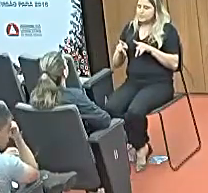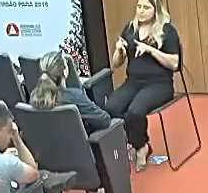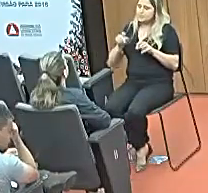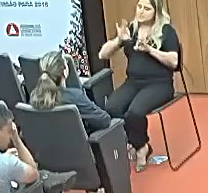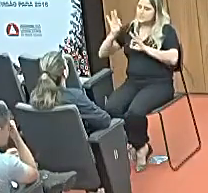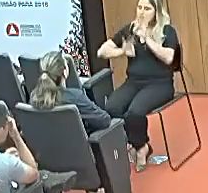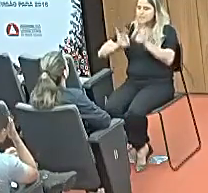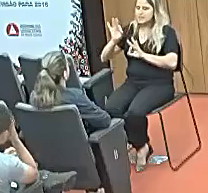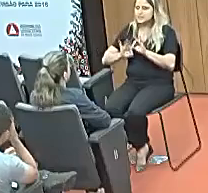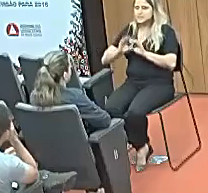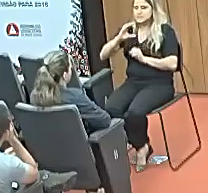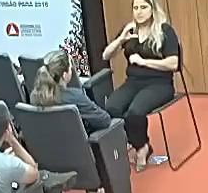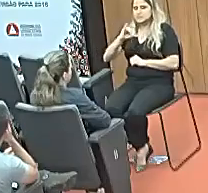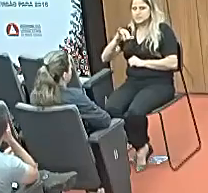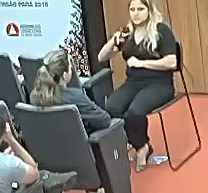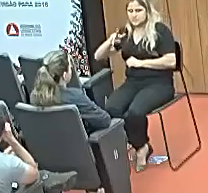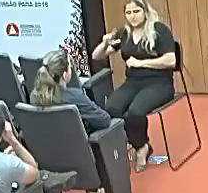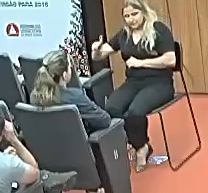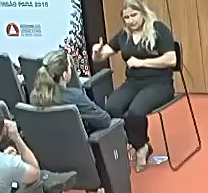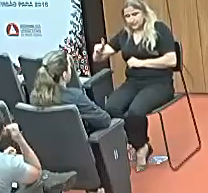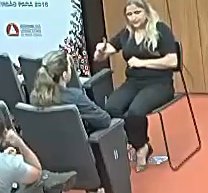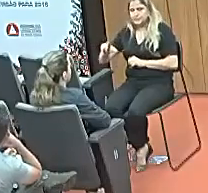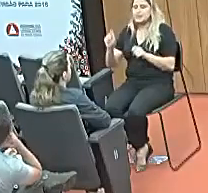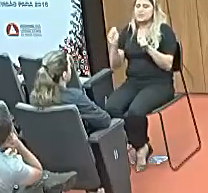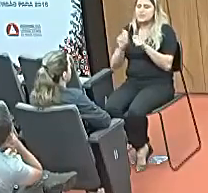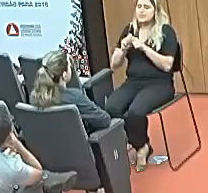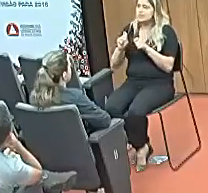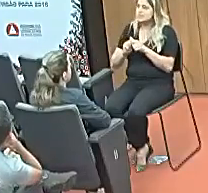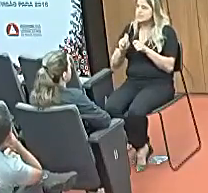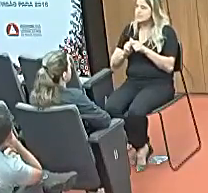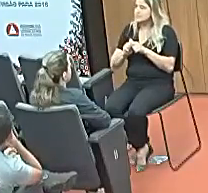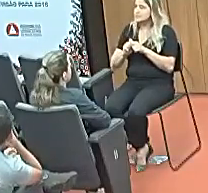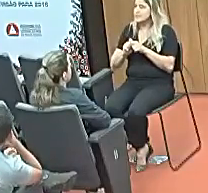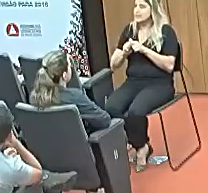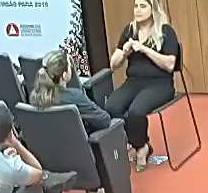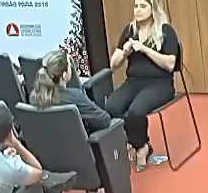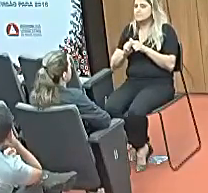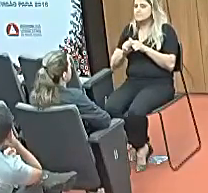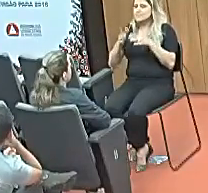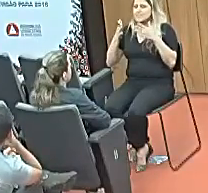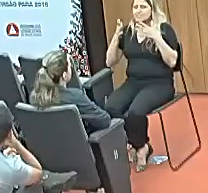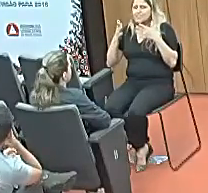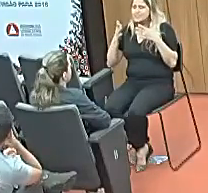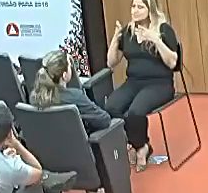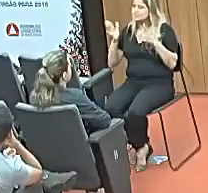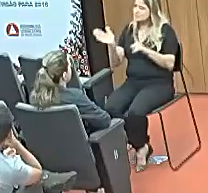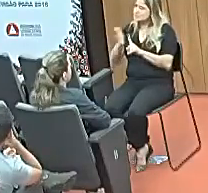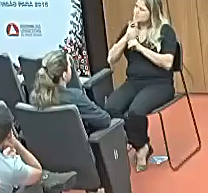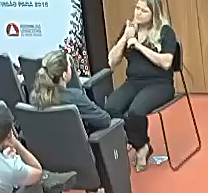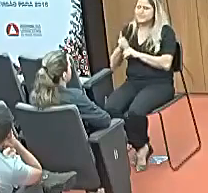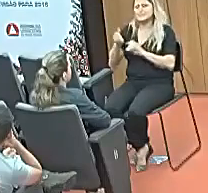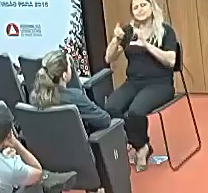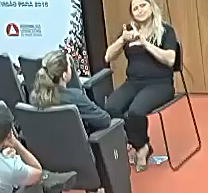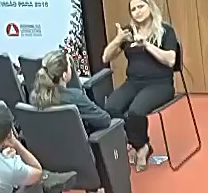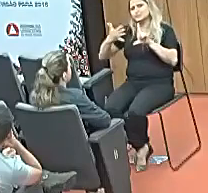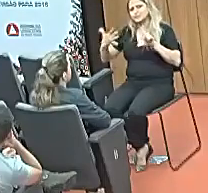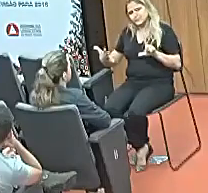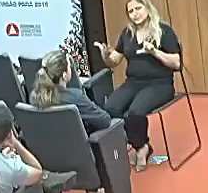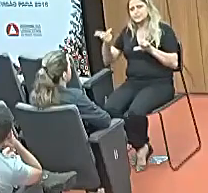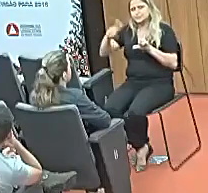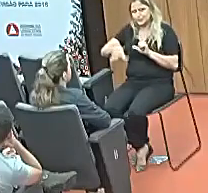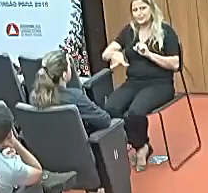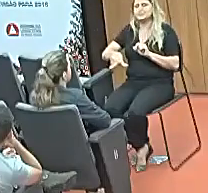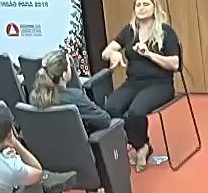desenvolver o projeto protagonismo lgbt e com o objetivo de fomentar o controle social das políticas públicas direcionadas